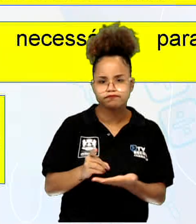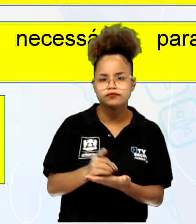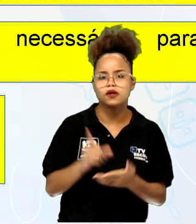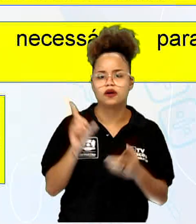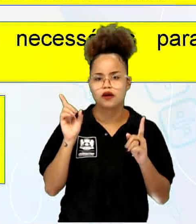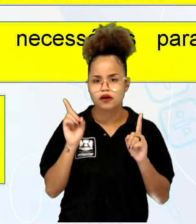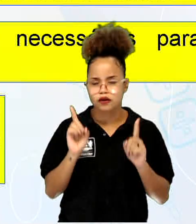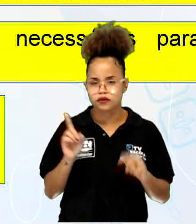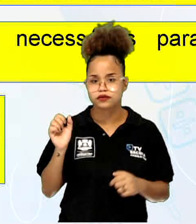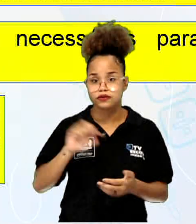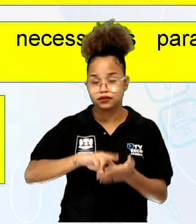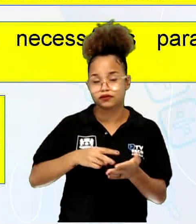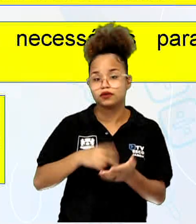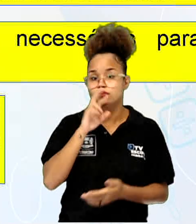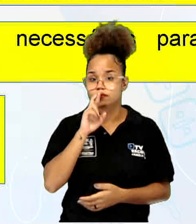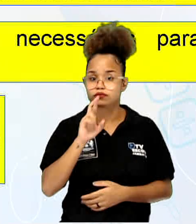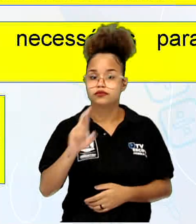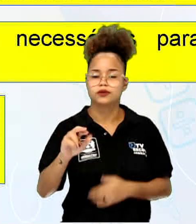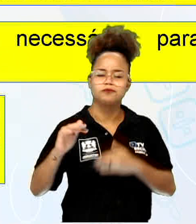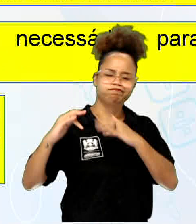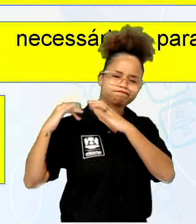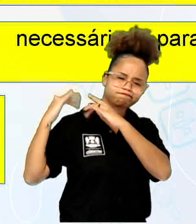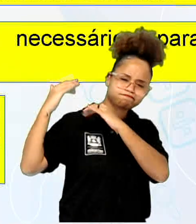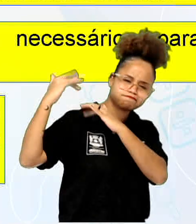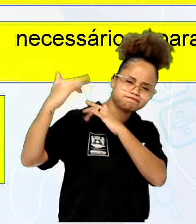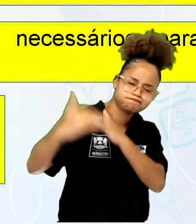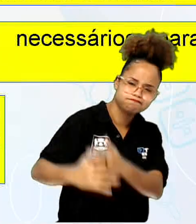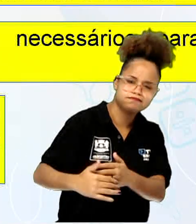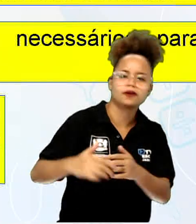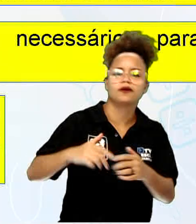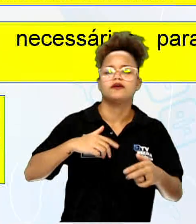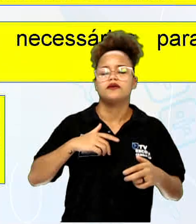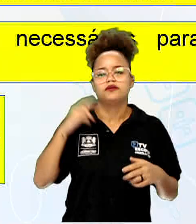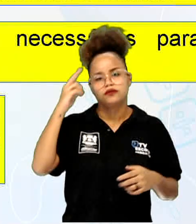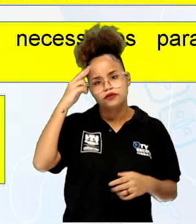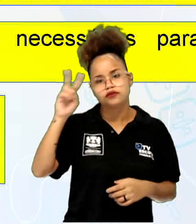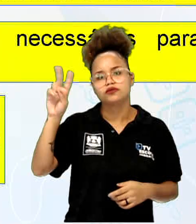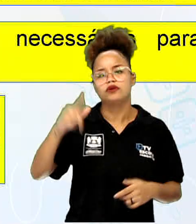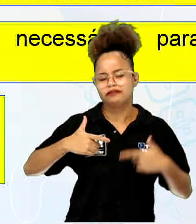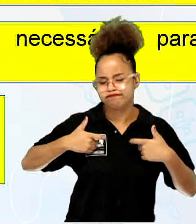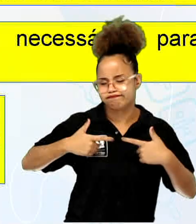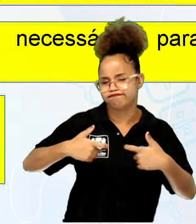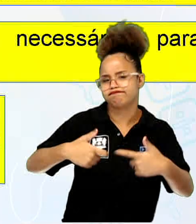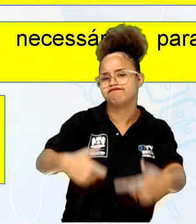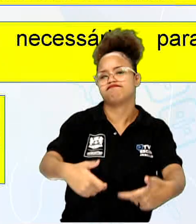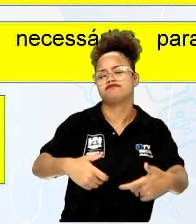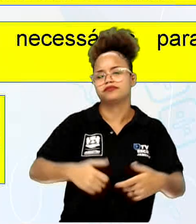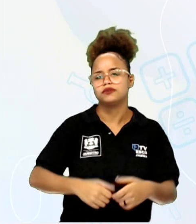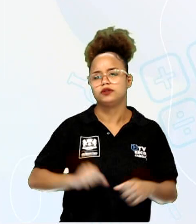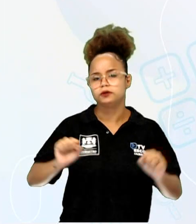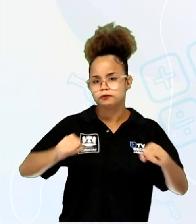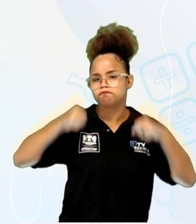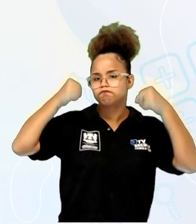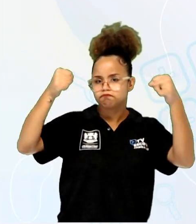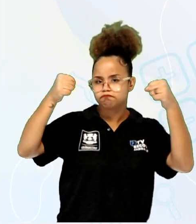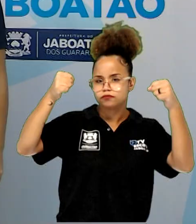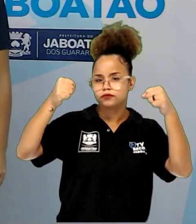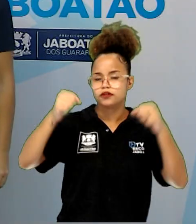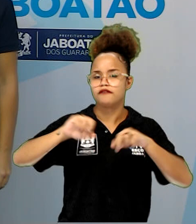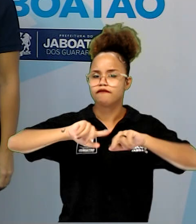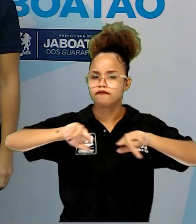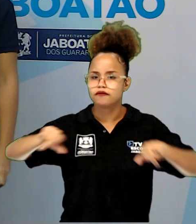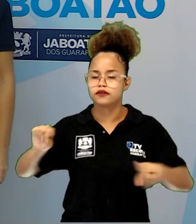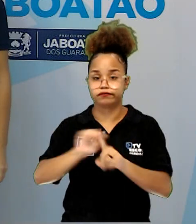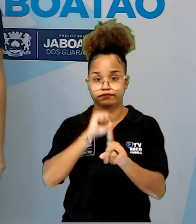resultado de um longo processo histórico de lutas e reivindicações de diferentes